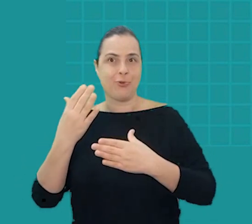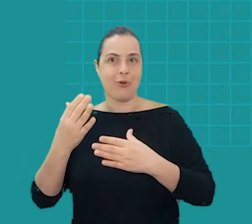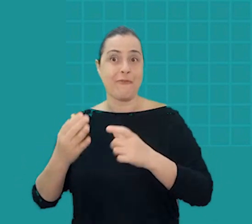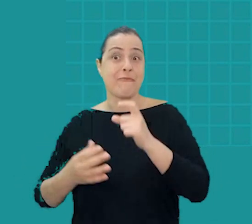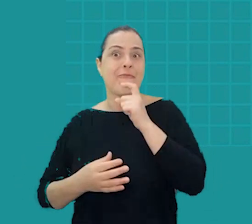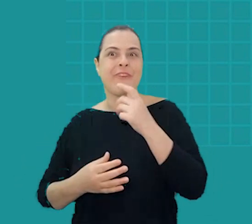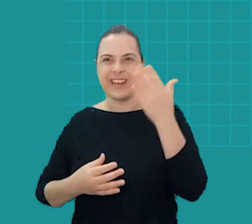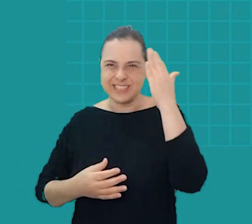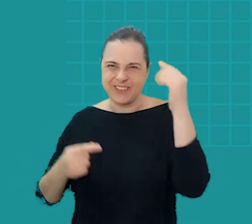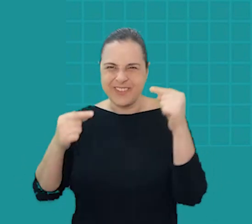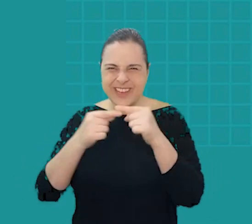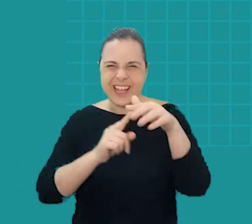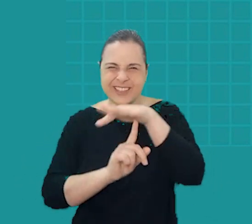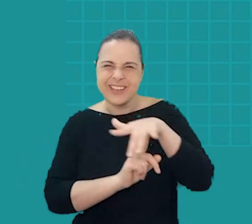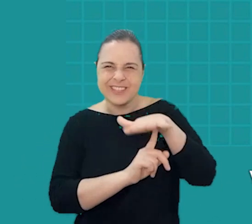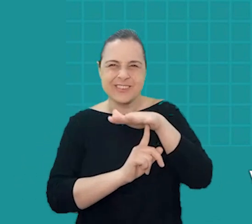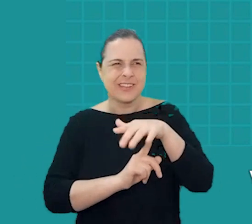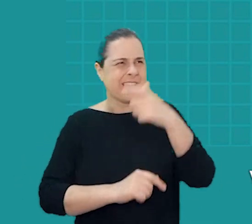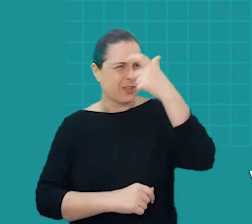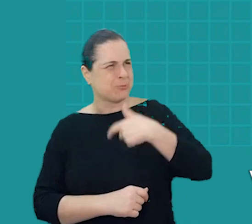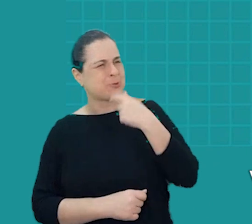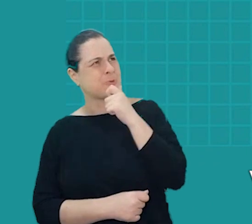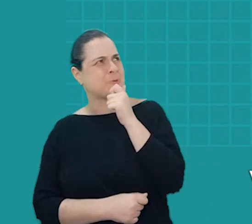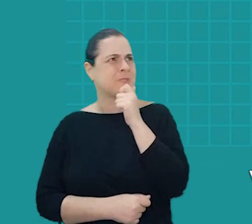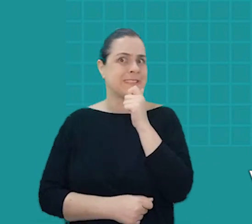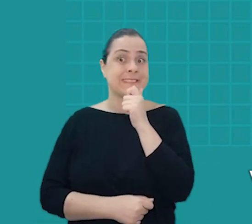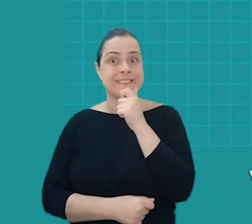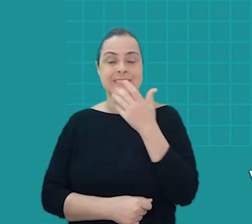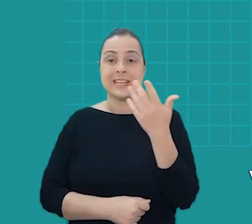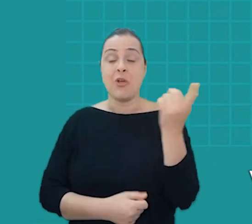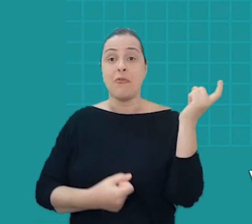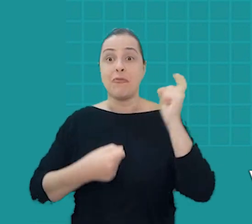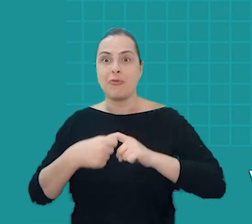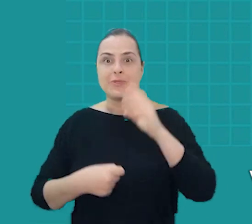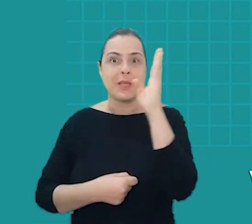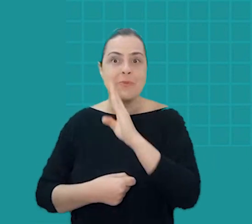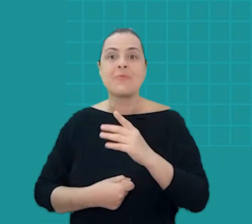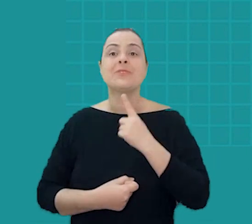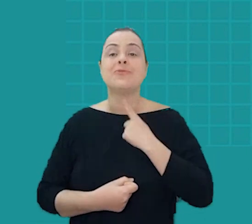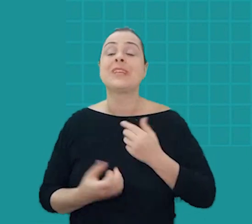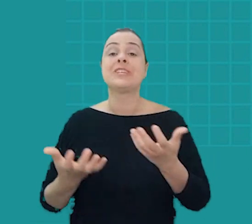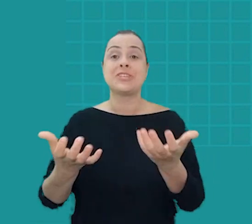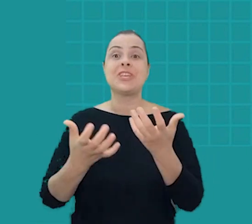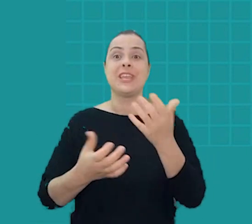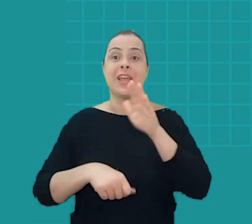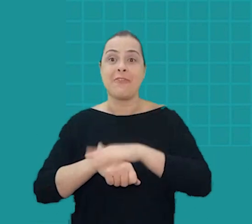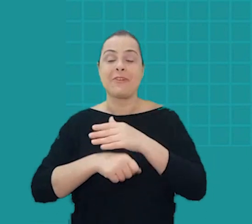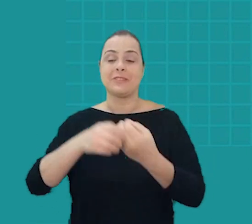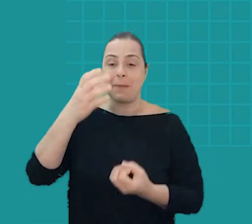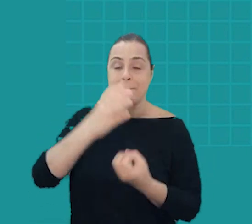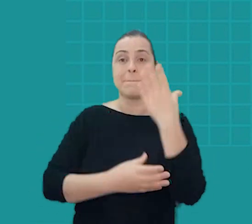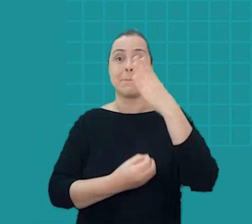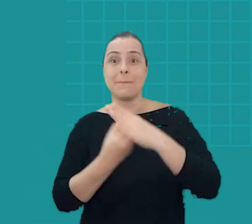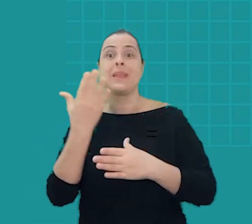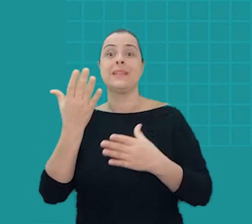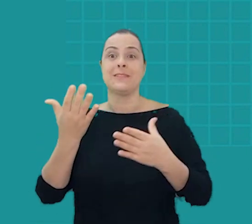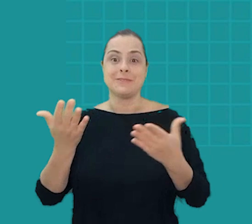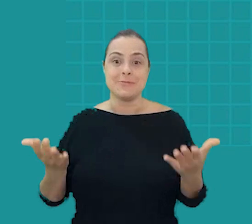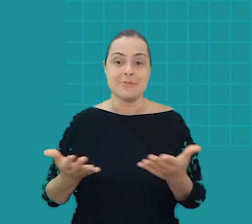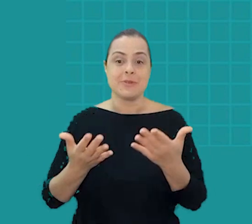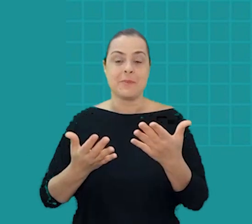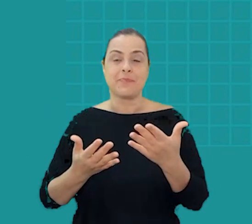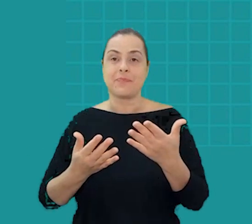que eu estava lá embaixador, empreendedor, tinha educadores ambientais,